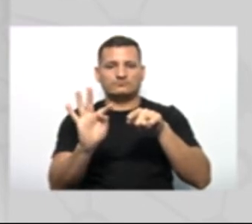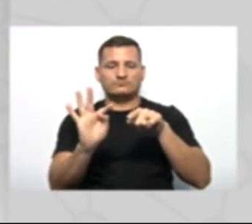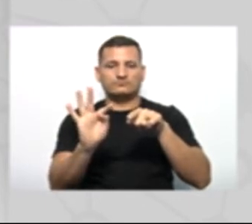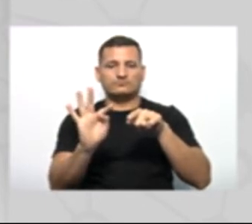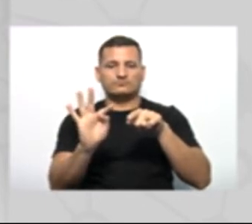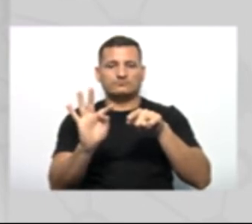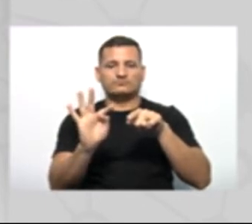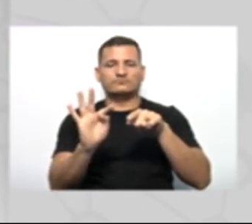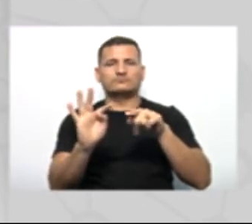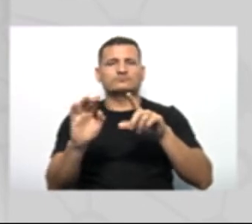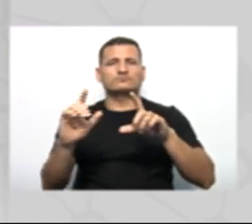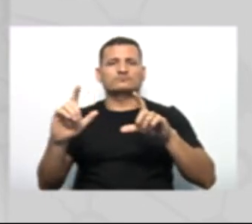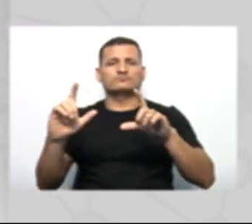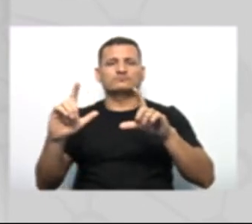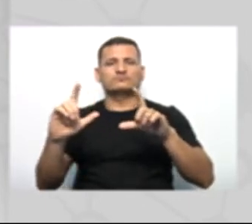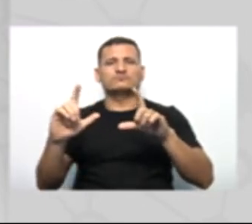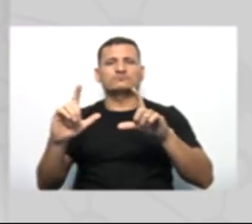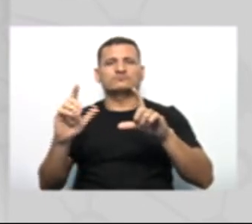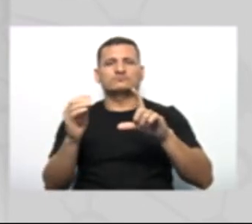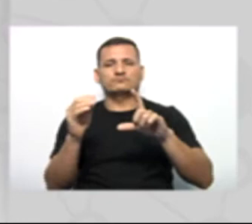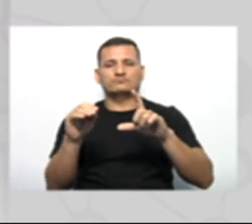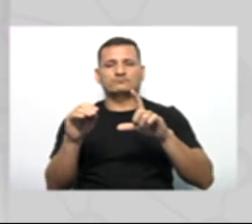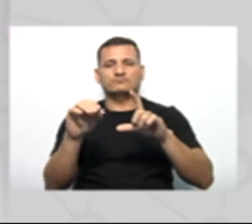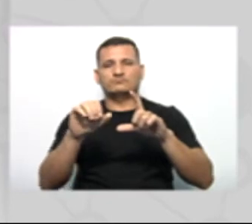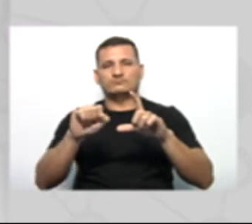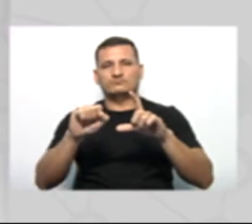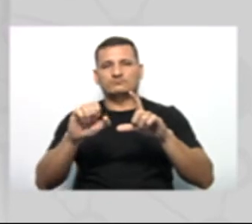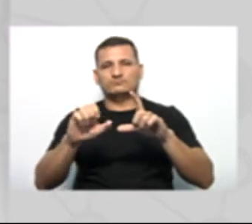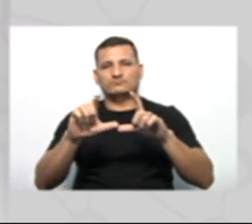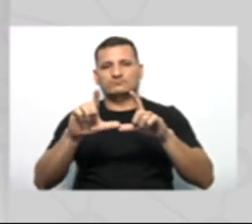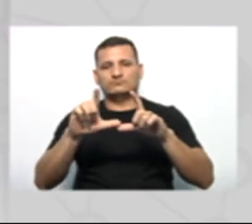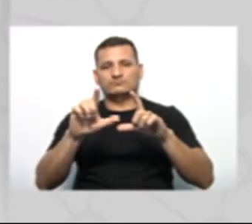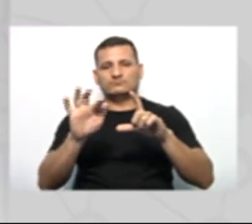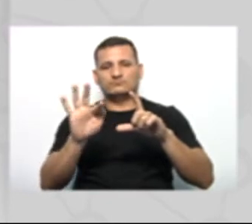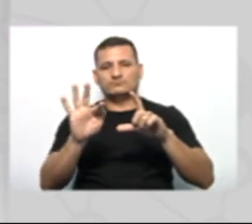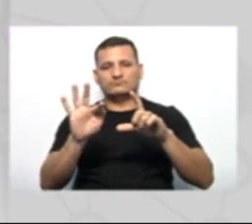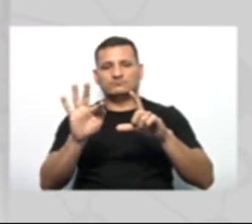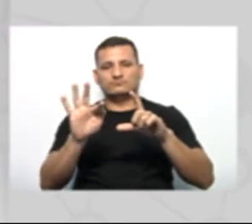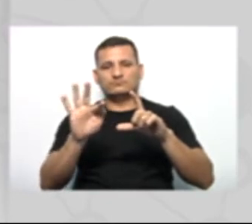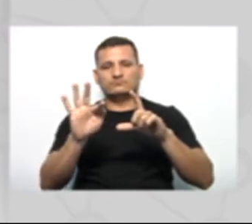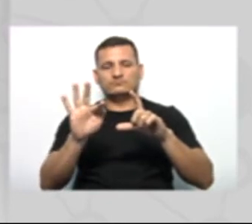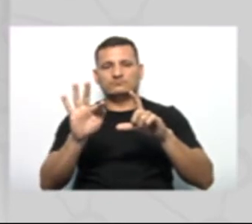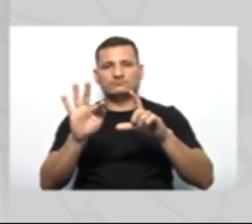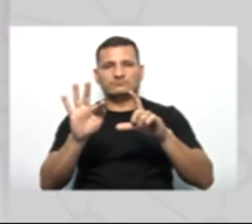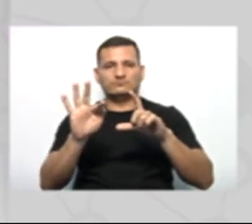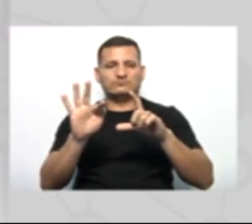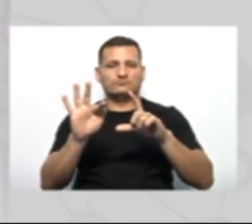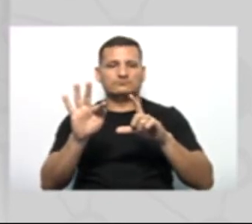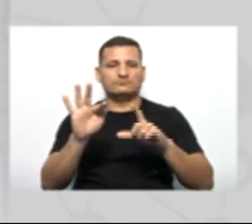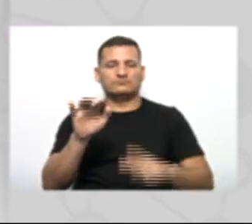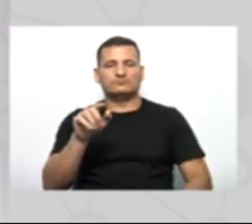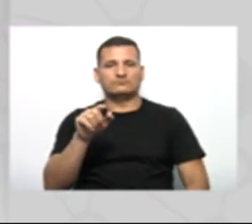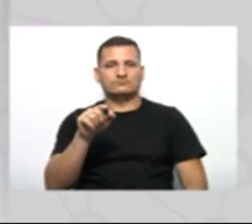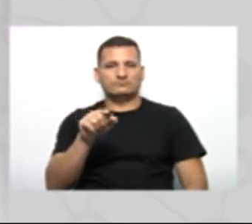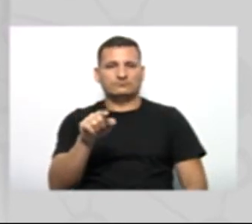O que eu vou colocar aqui? Self, ponto. Vou escrever embaixo porque não vai caber.